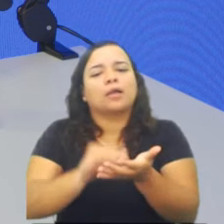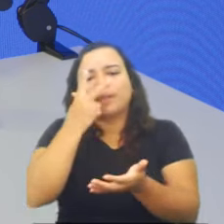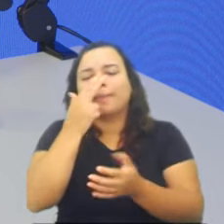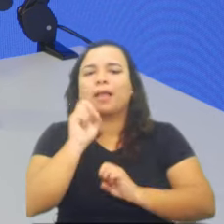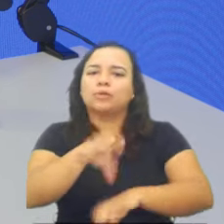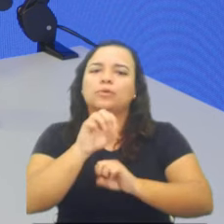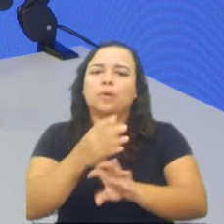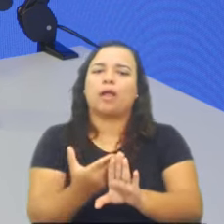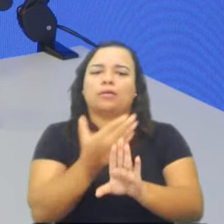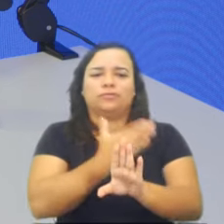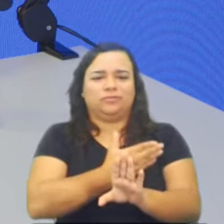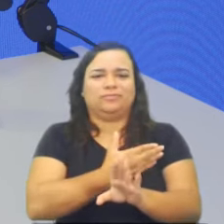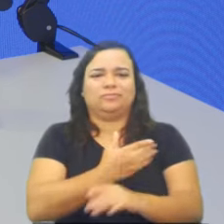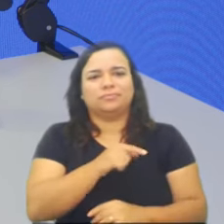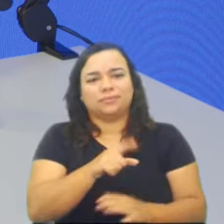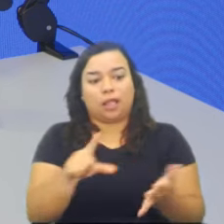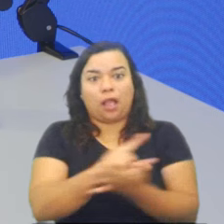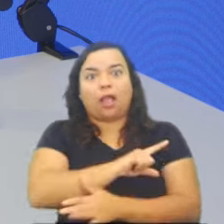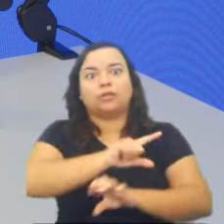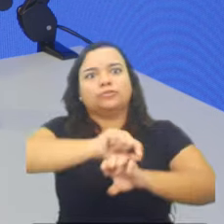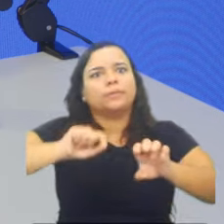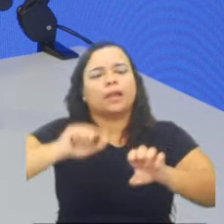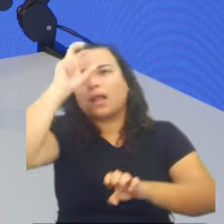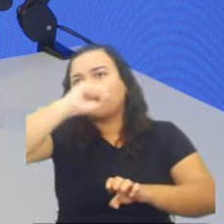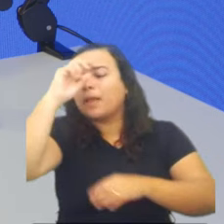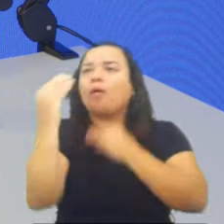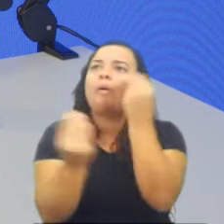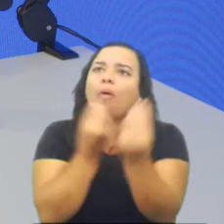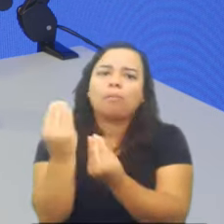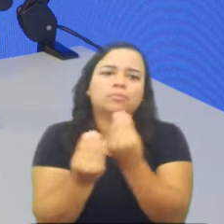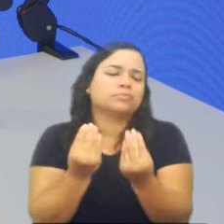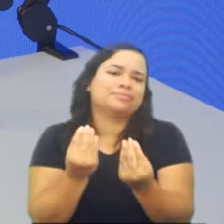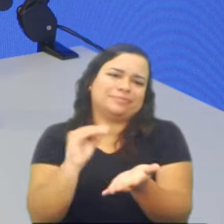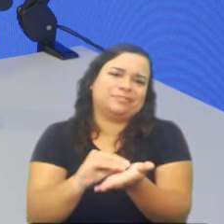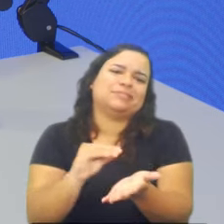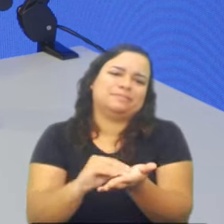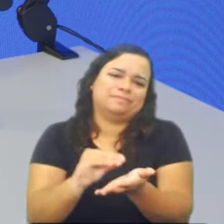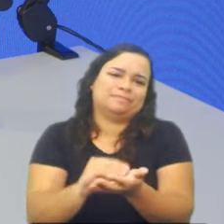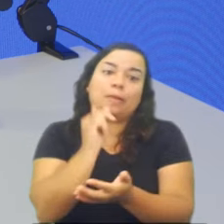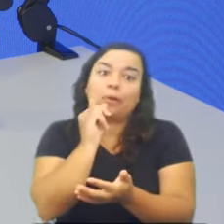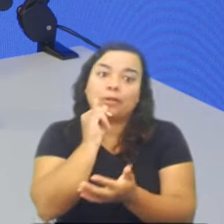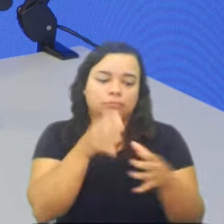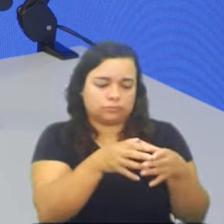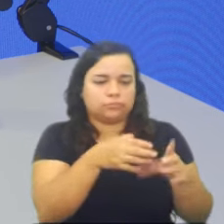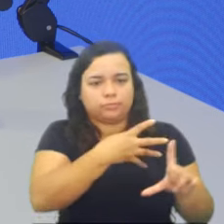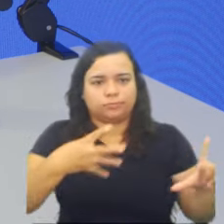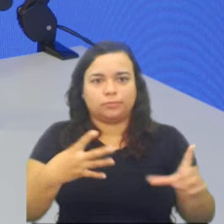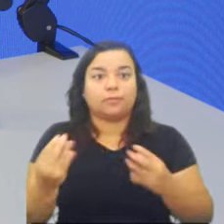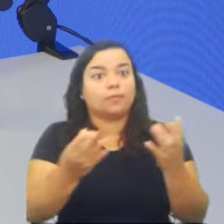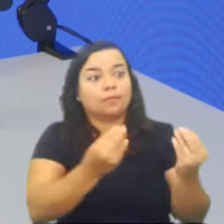de de uma educação prévia sabe antes de se empreender né Por exemplo eh muitos lgbts